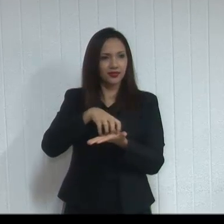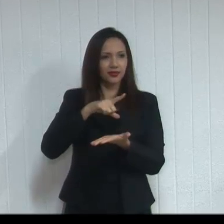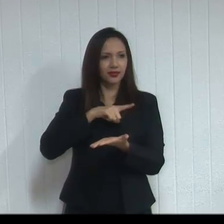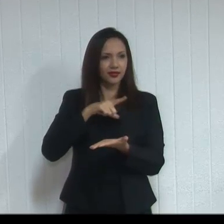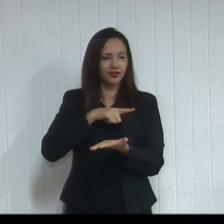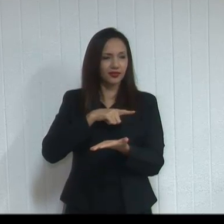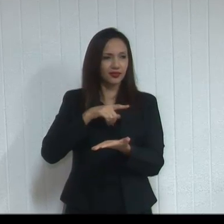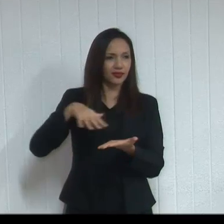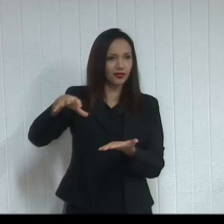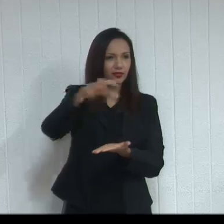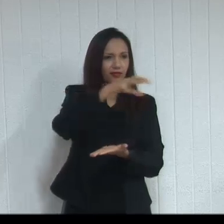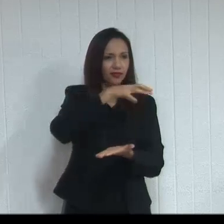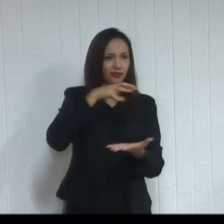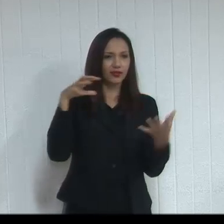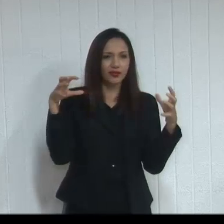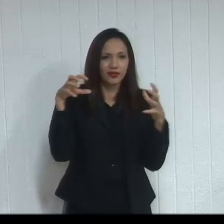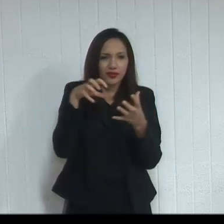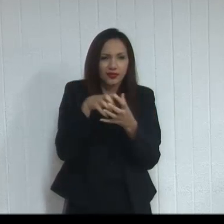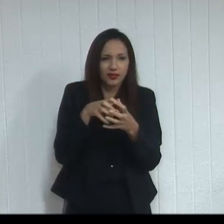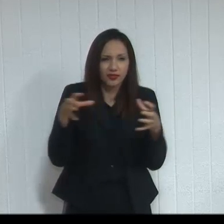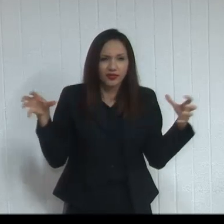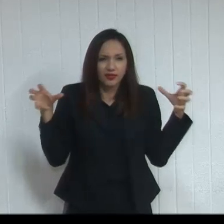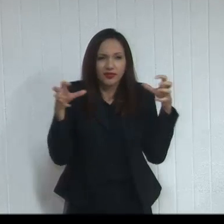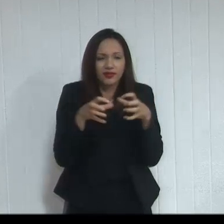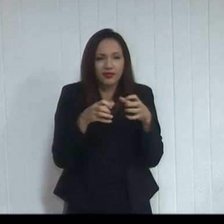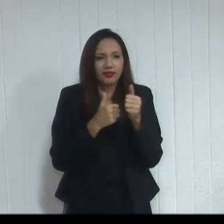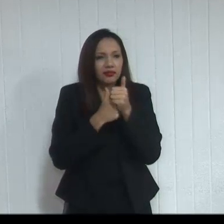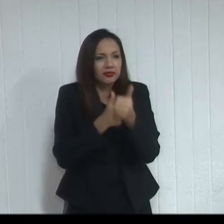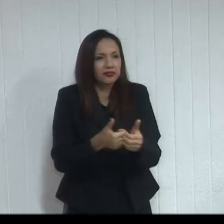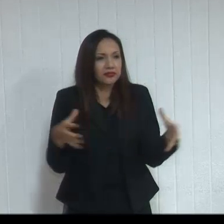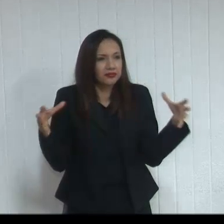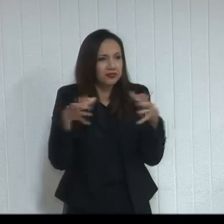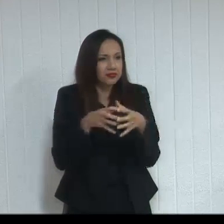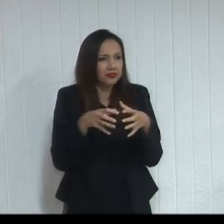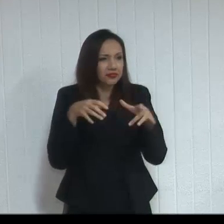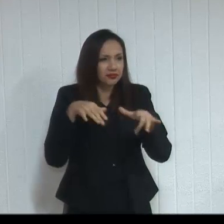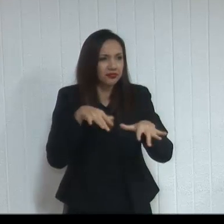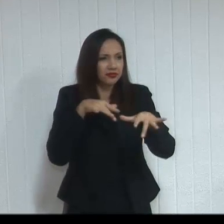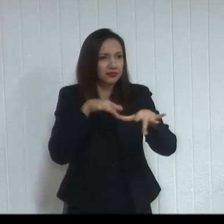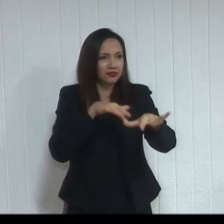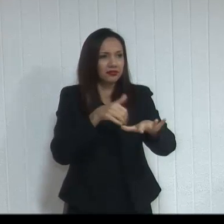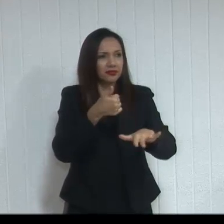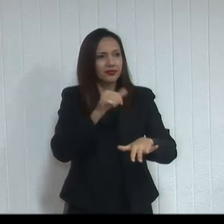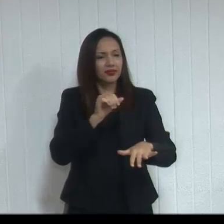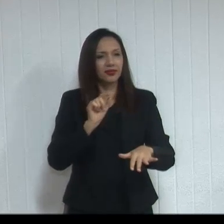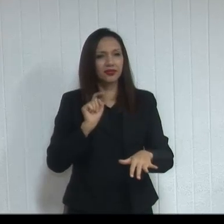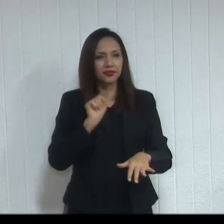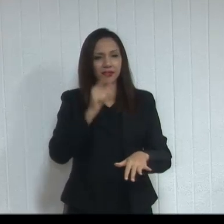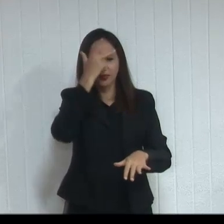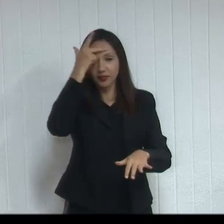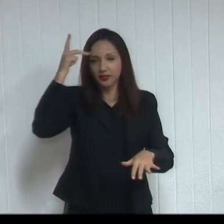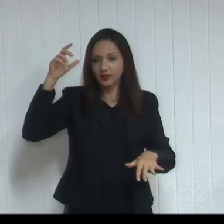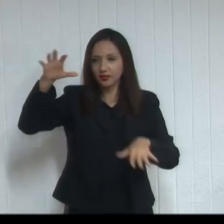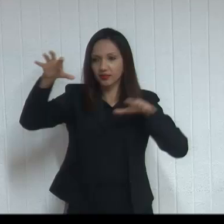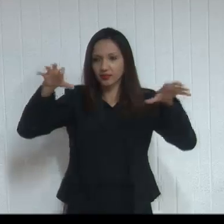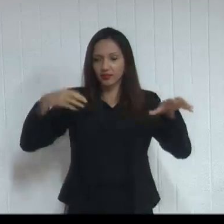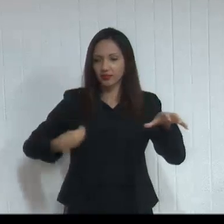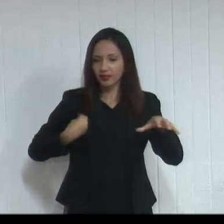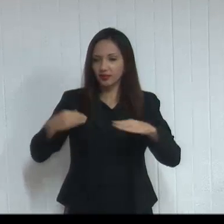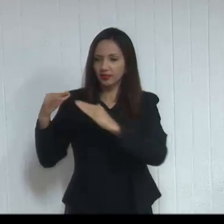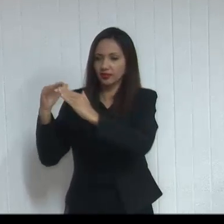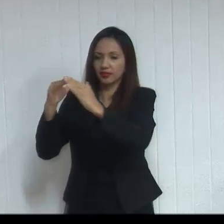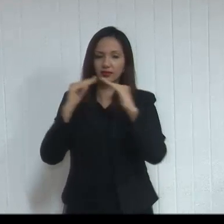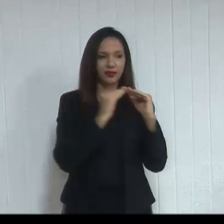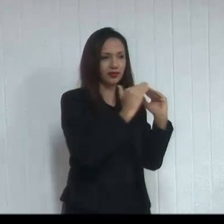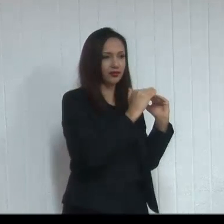todo aquele conglomerado, ele acompanha, né? A gente ouve aí em torno de 10 mil moradores na região da Capela, e o fluxo é um